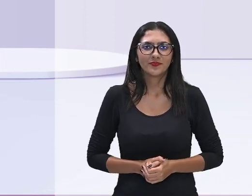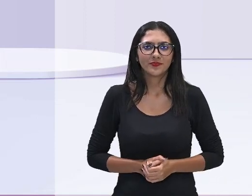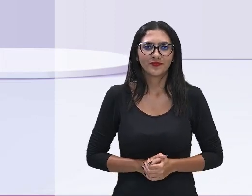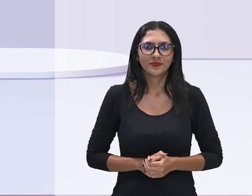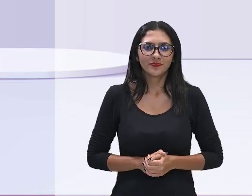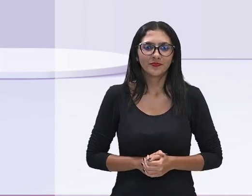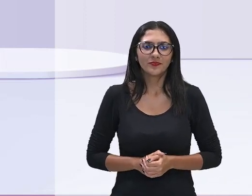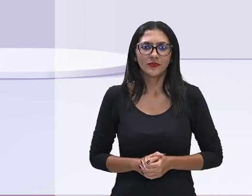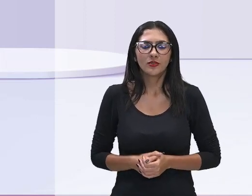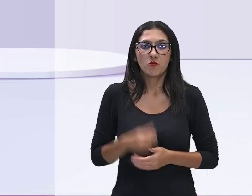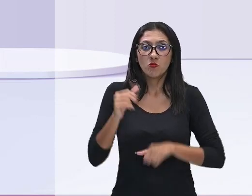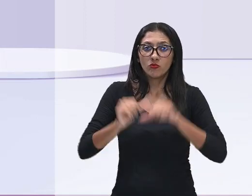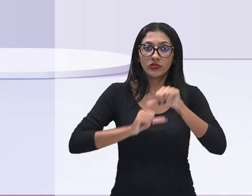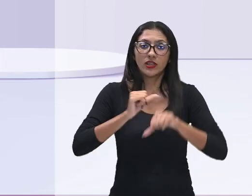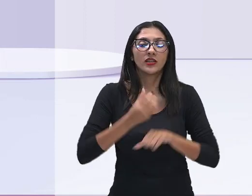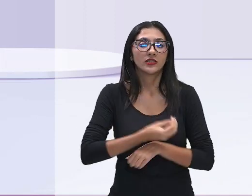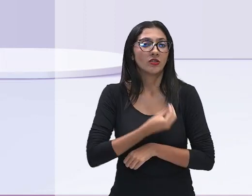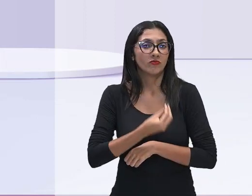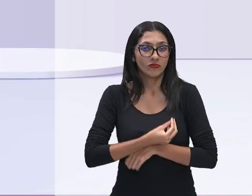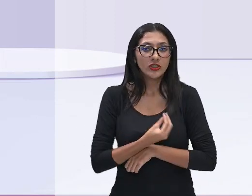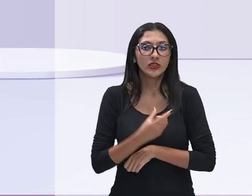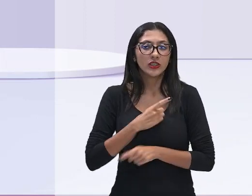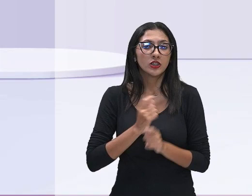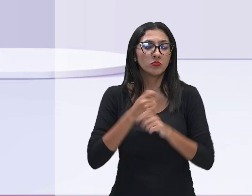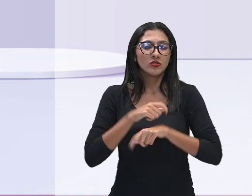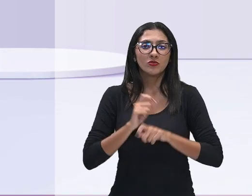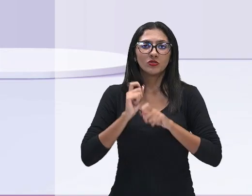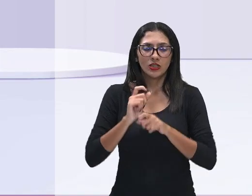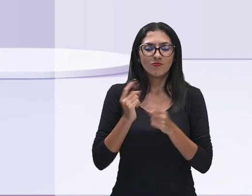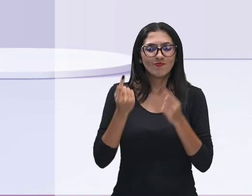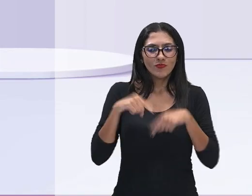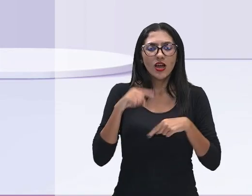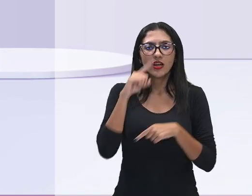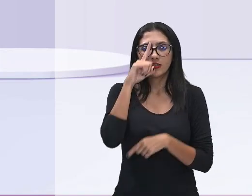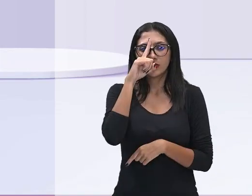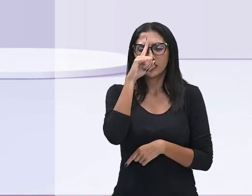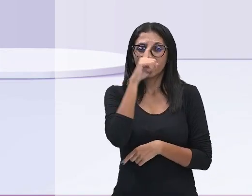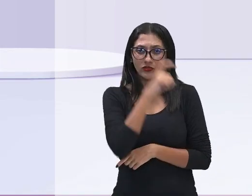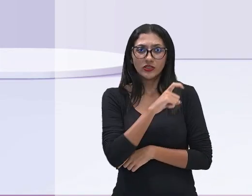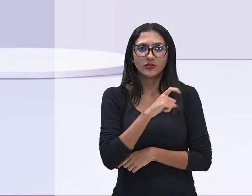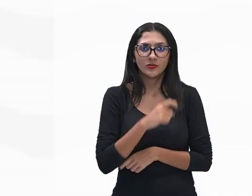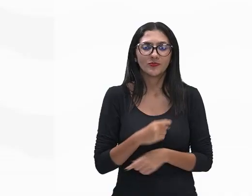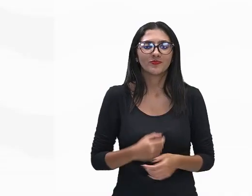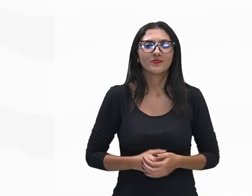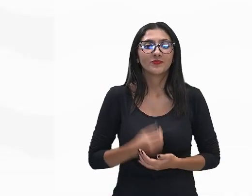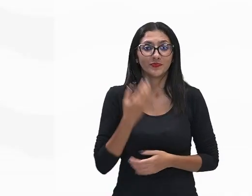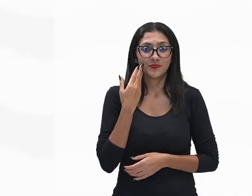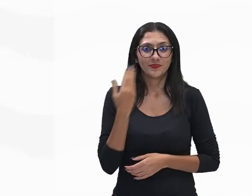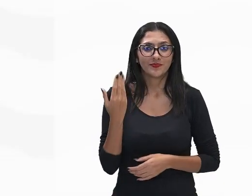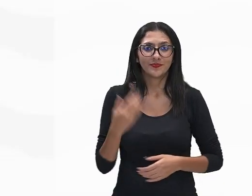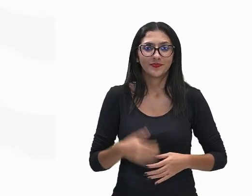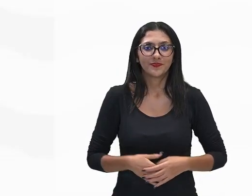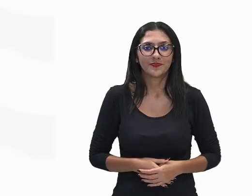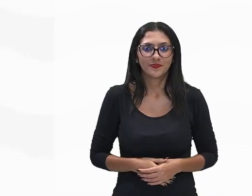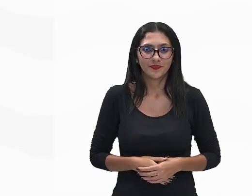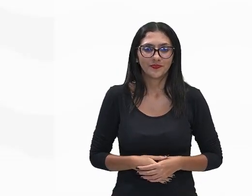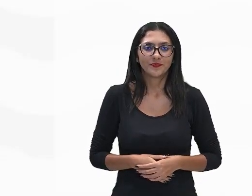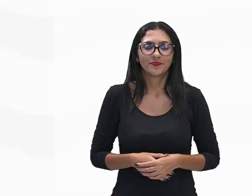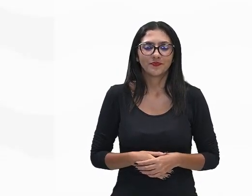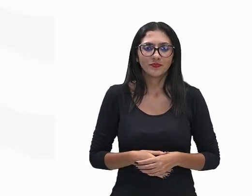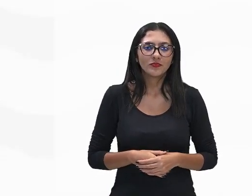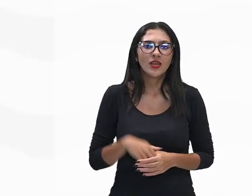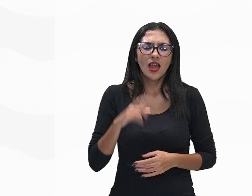as transformações da vida pode ser desafiador. Olha só a cartela que o professor trouxe. Mas, ao mesmo